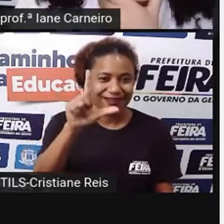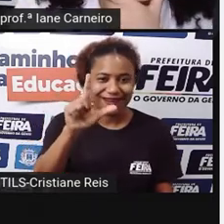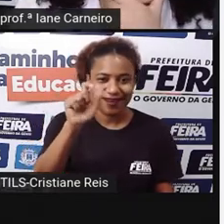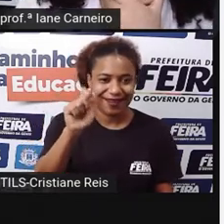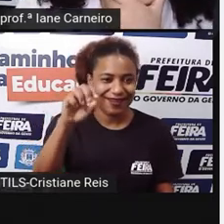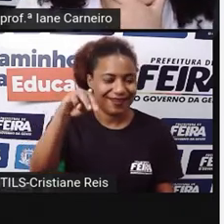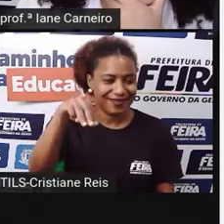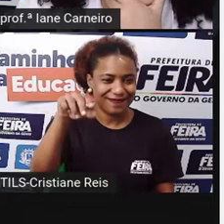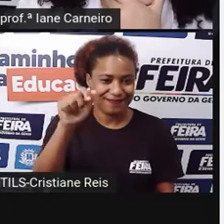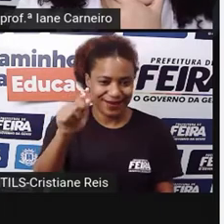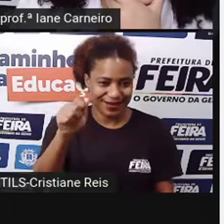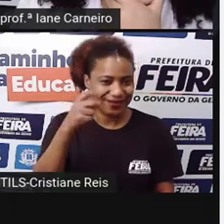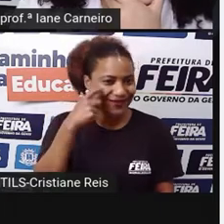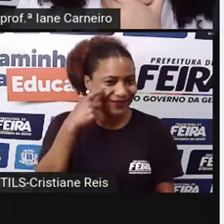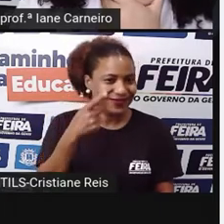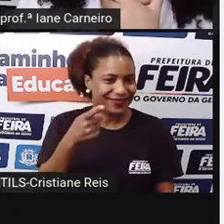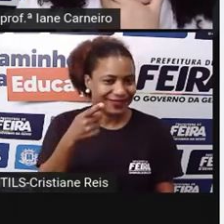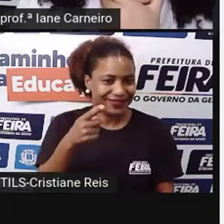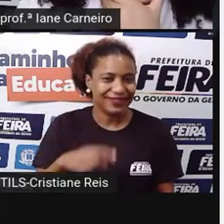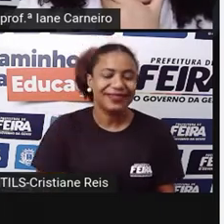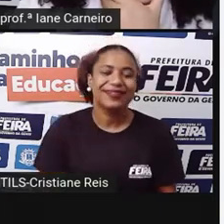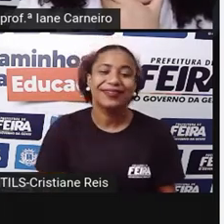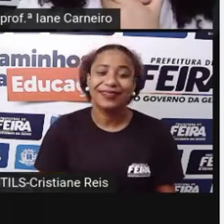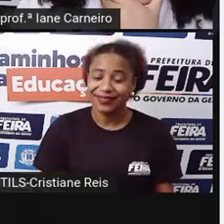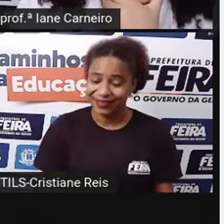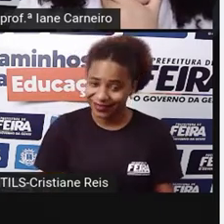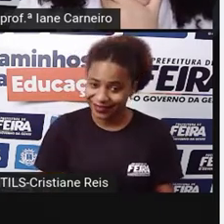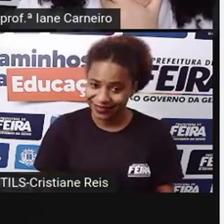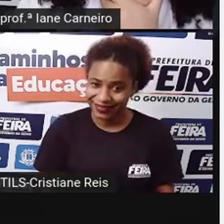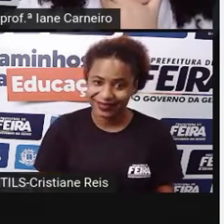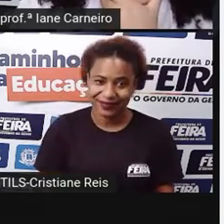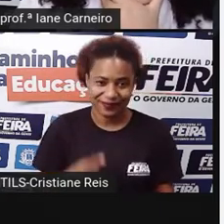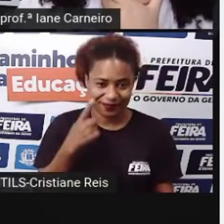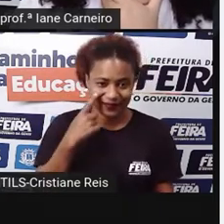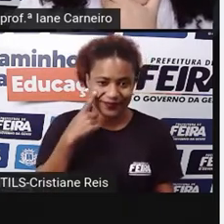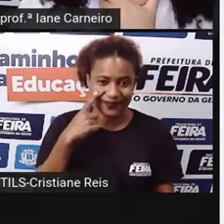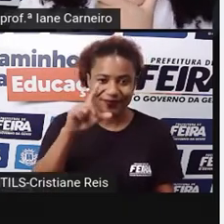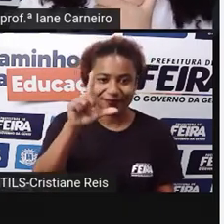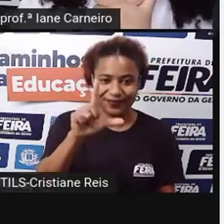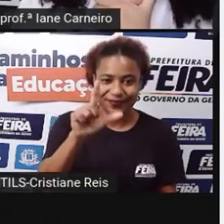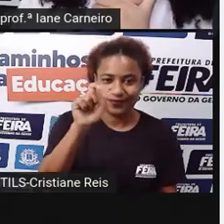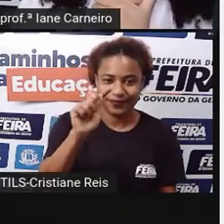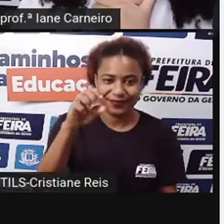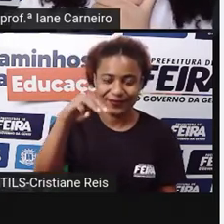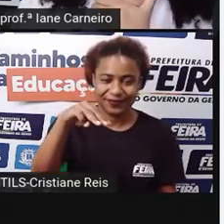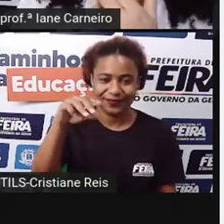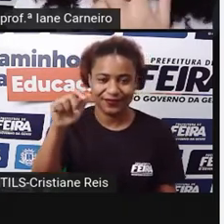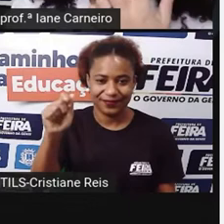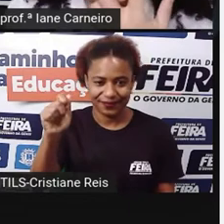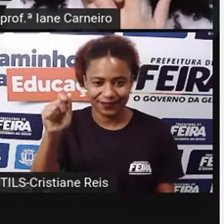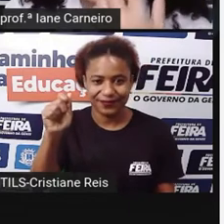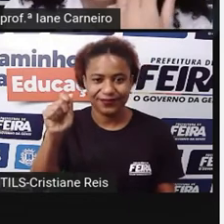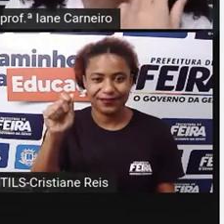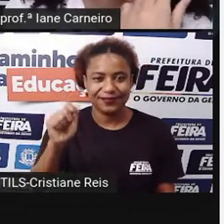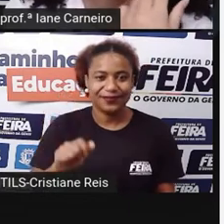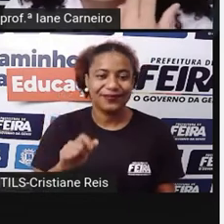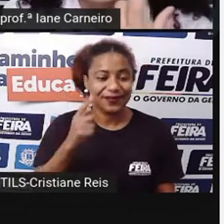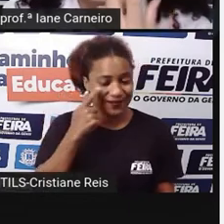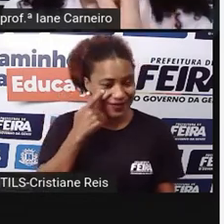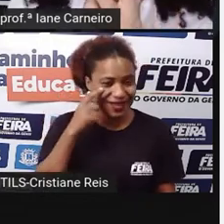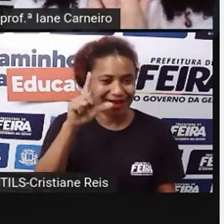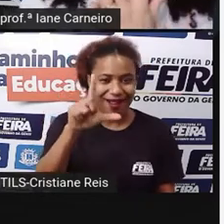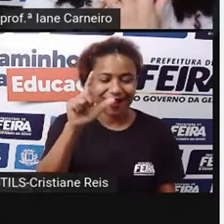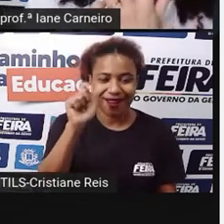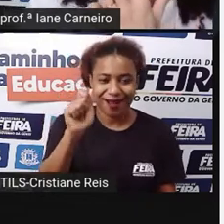lama. E olha só o som, né? Quando a gente tem o A, o M na frente do A, ó, esse som,